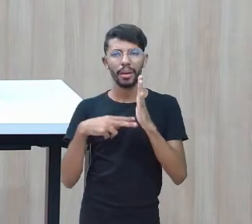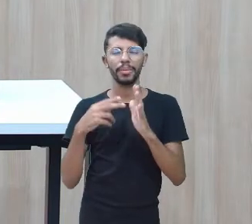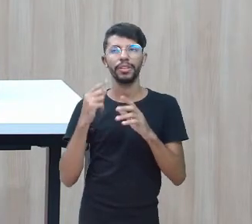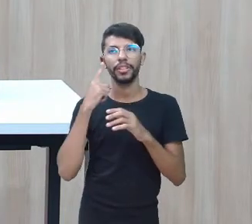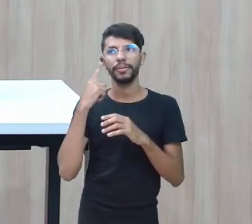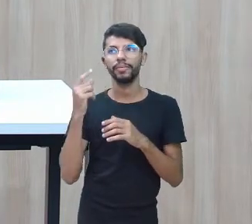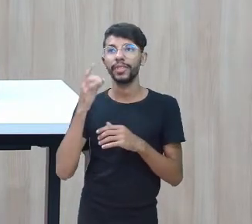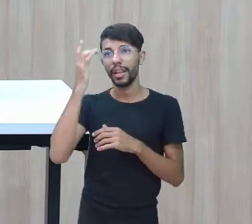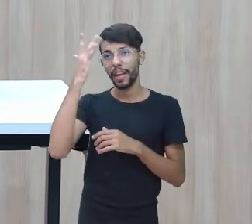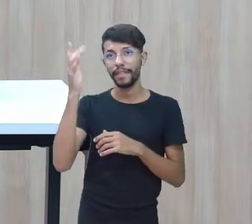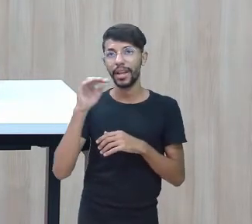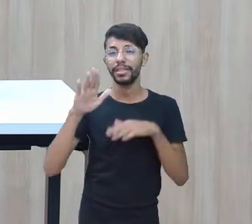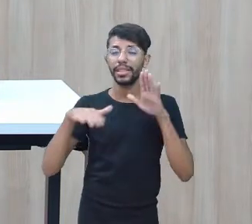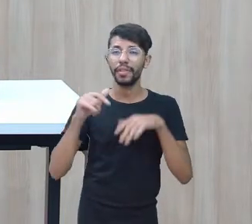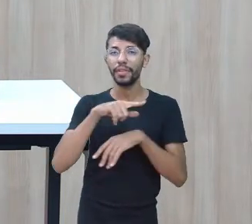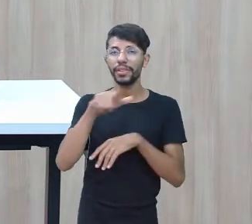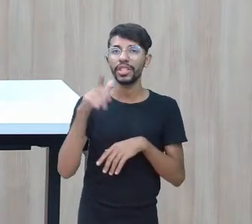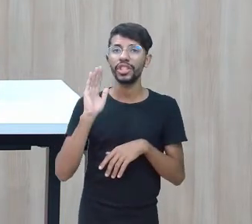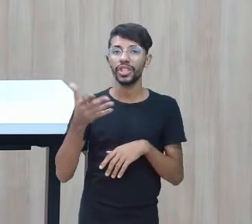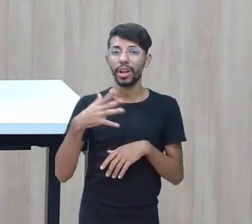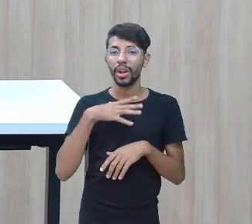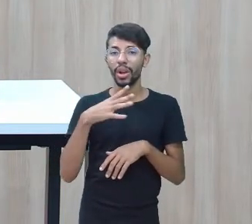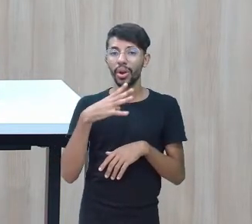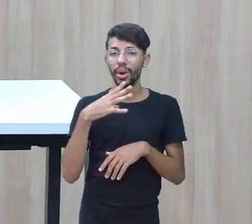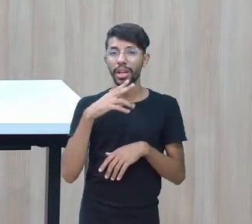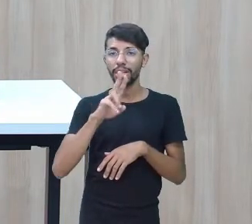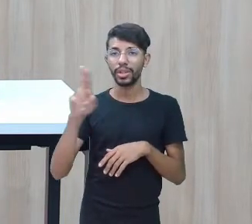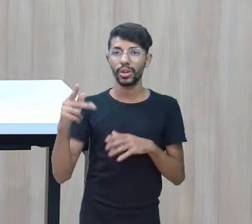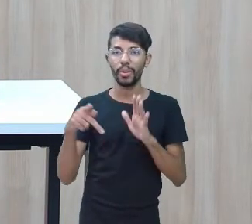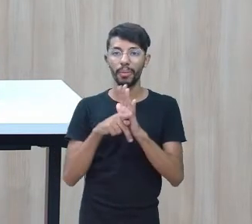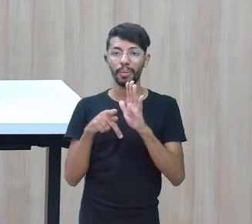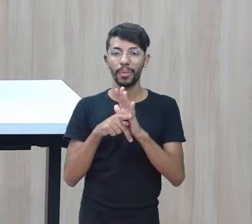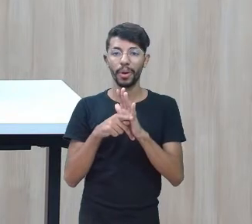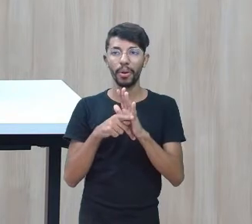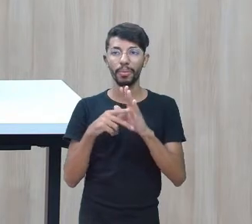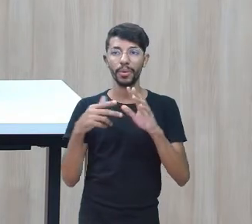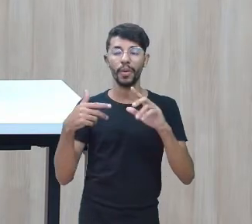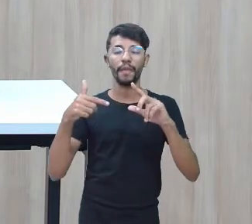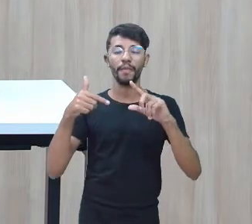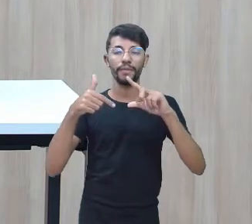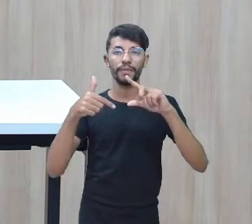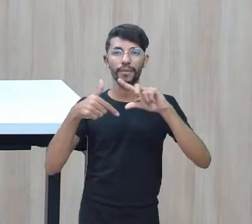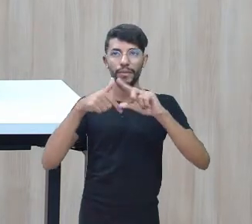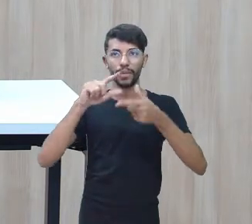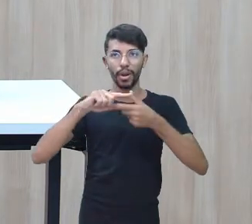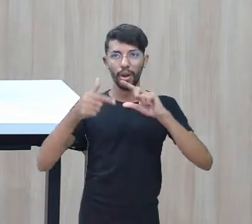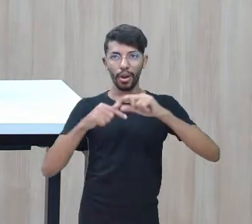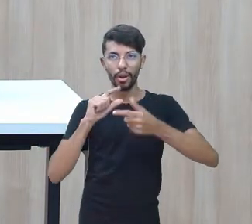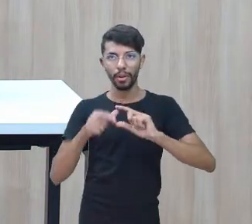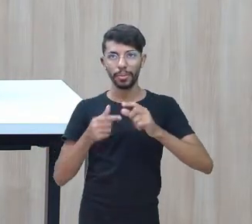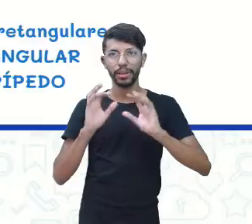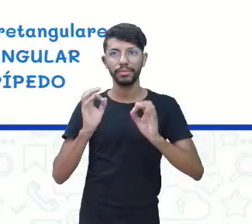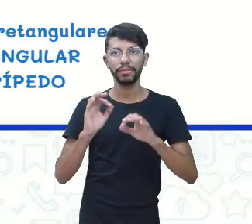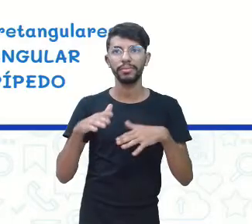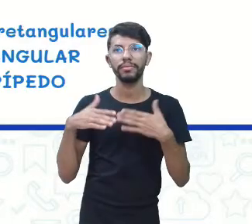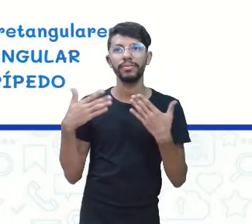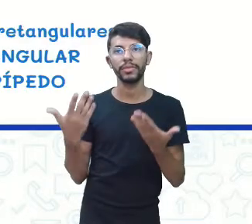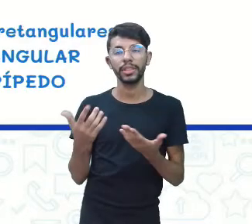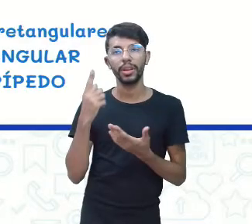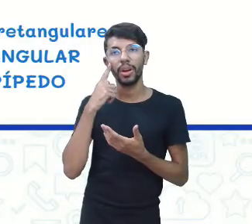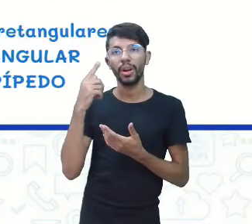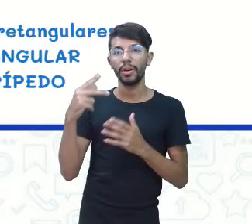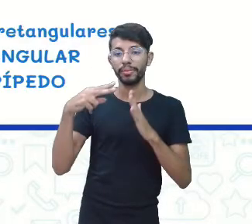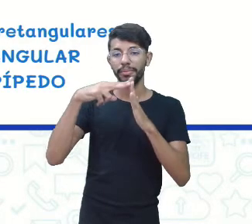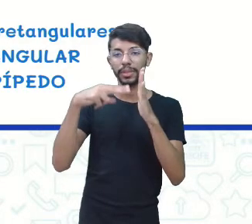Vocês já devem saber o nome das formas e agora a gente vai só juntar com o nome prisma. Vê só. Aqui a gente tem o